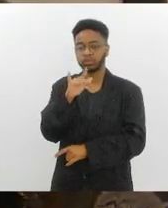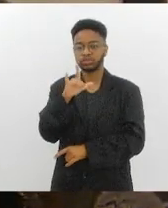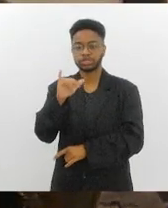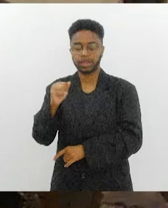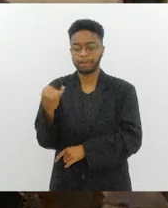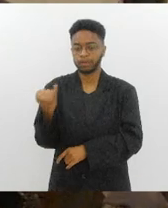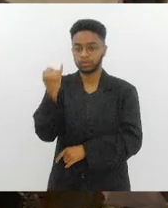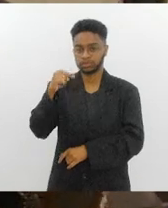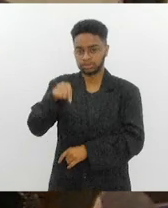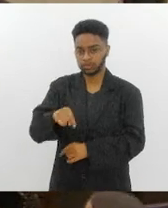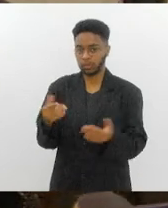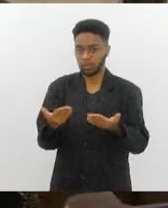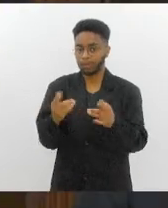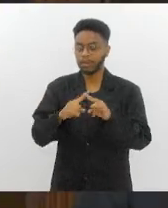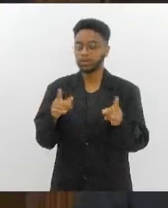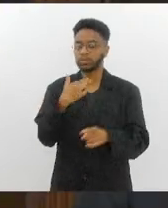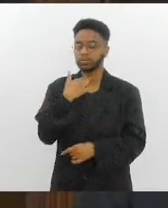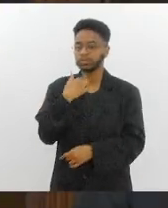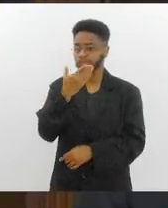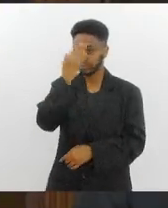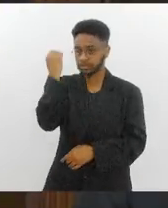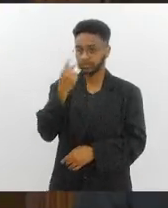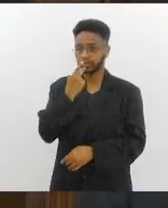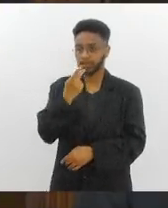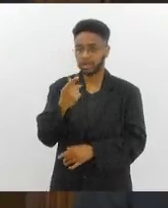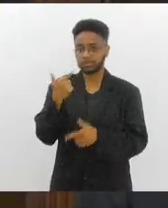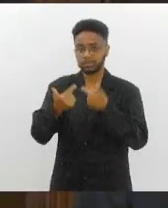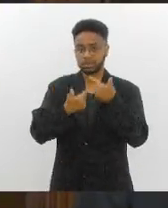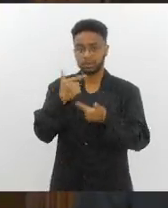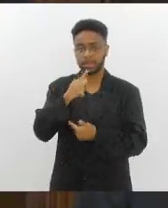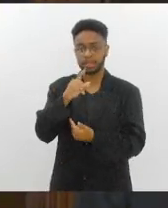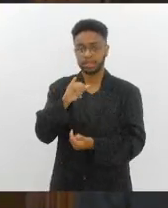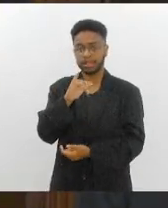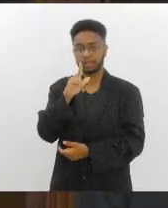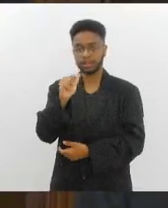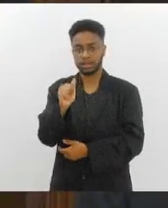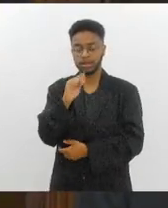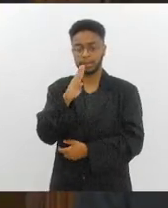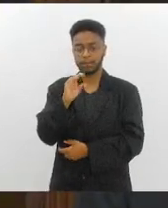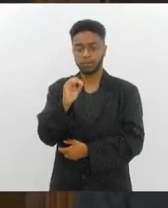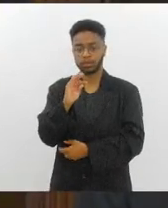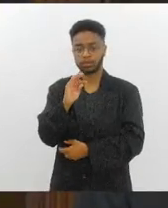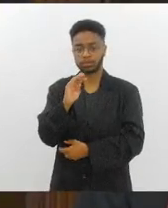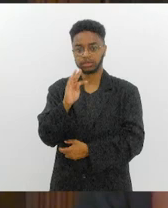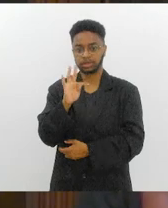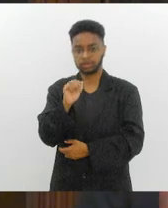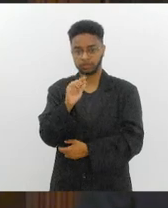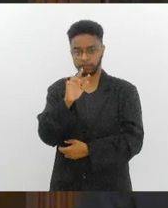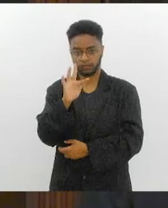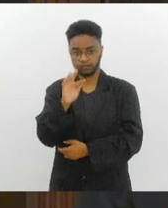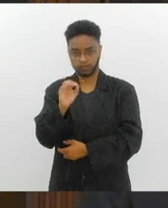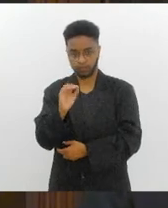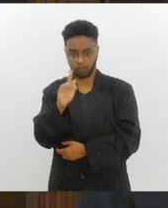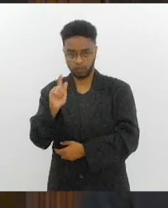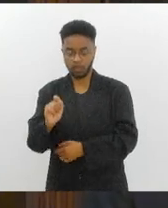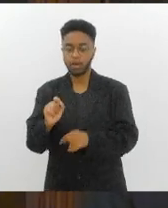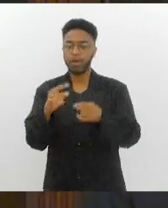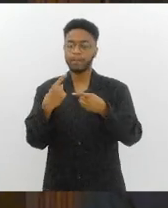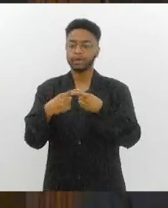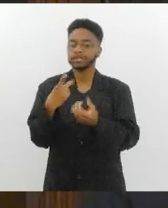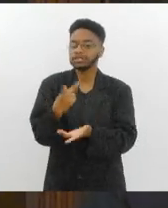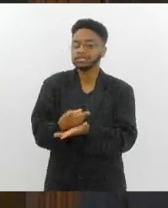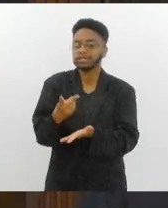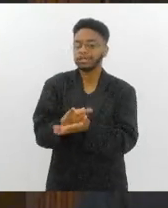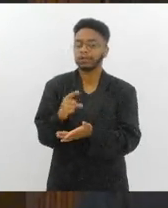pode deixar de citar e honrar o trabalho da Leila Botafogo, que durante todo o momento a gente